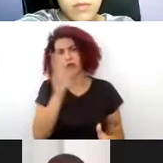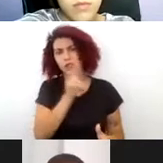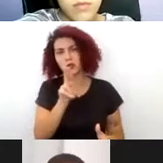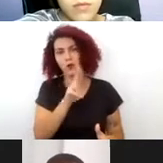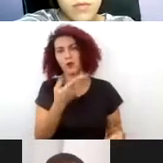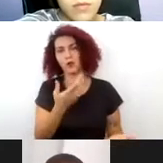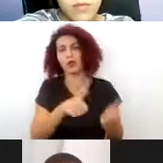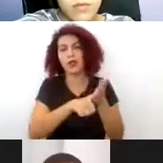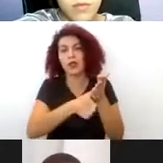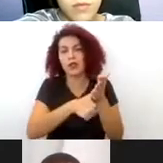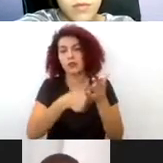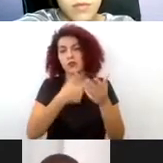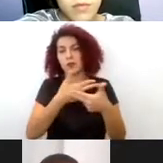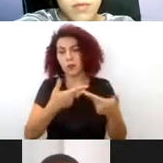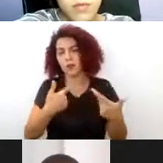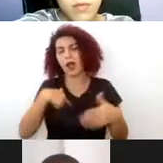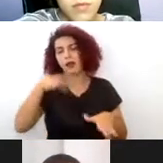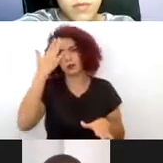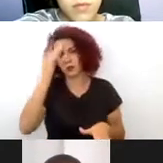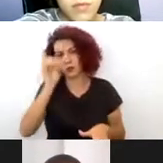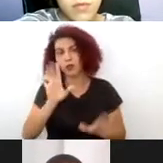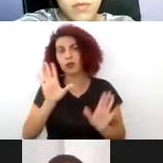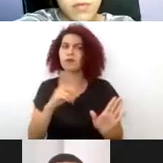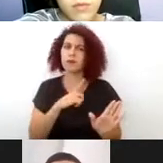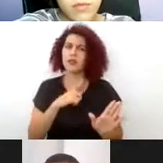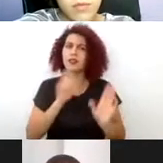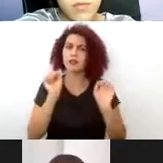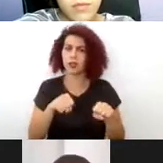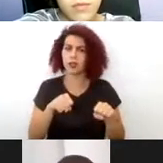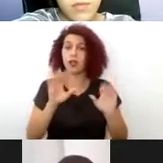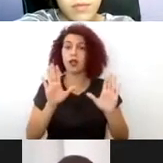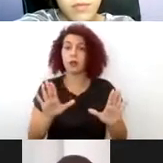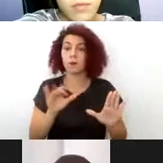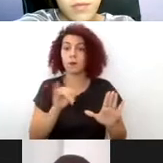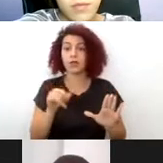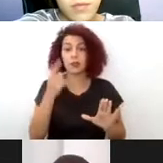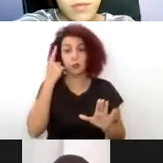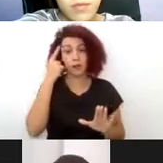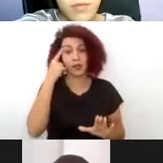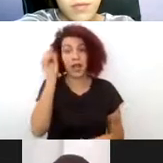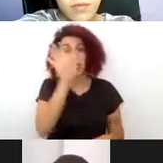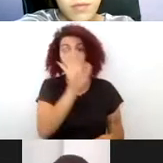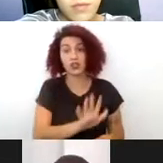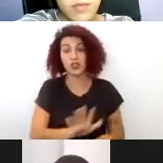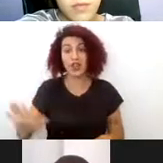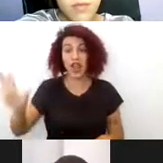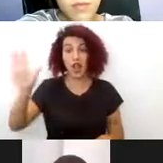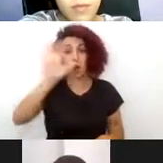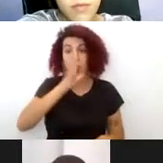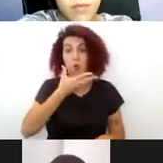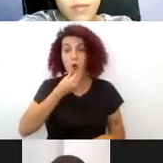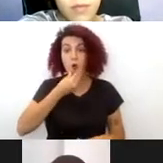né para quem não temos mais existiu agora de forma massiva existia não